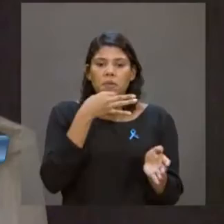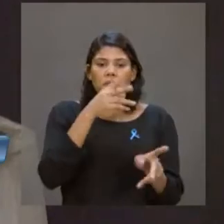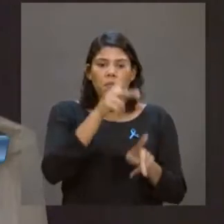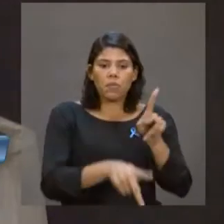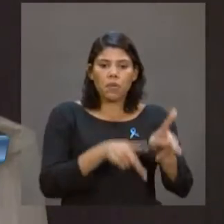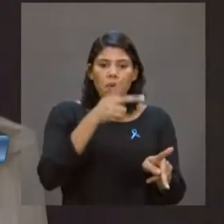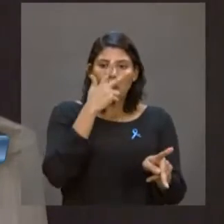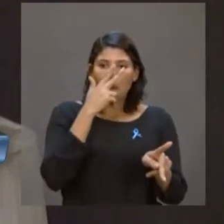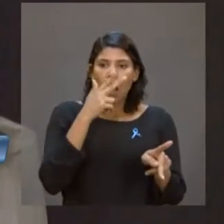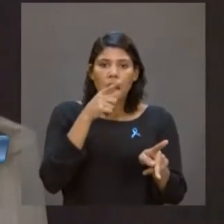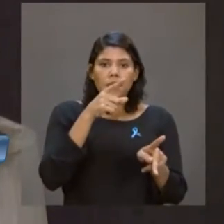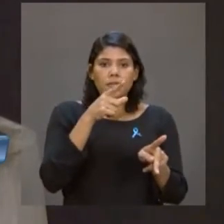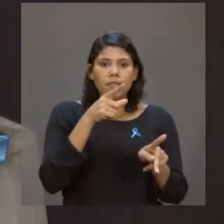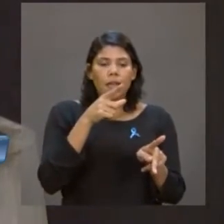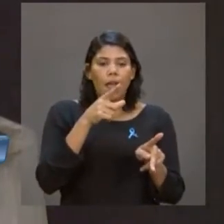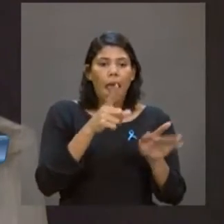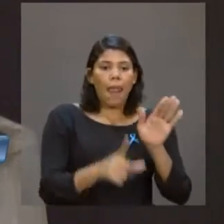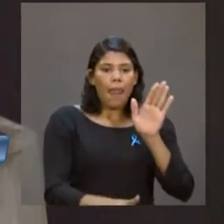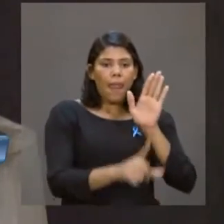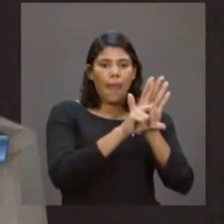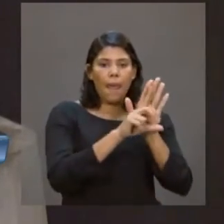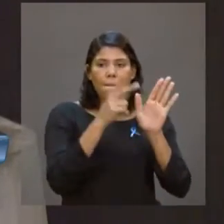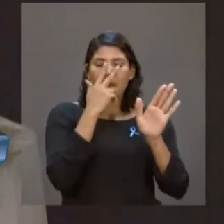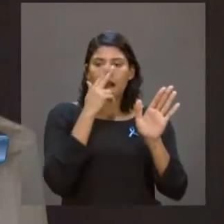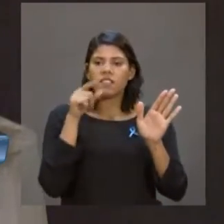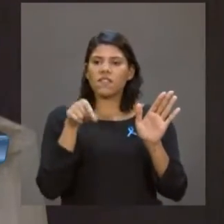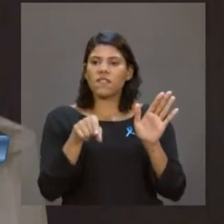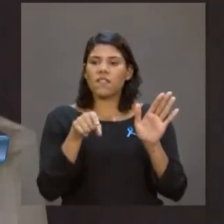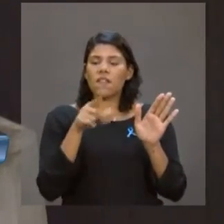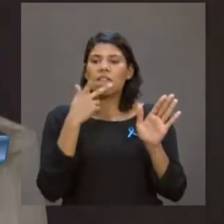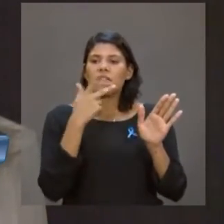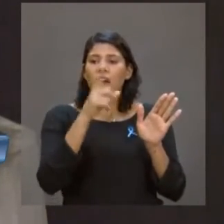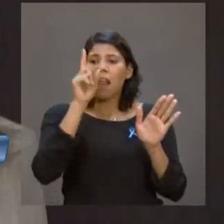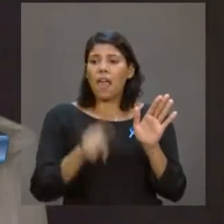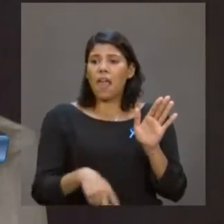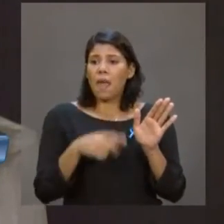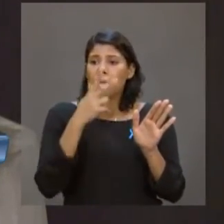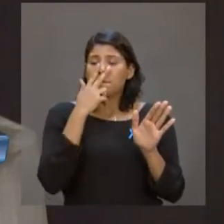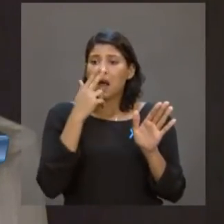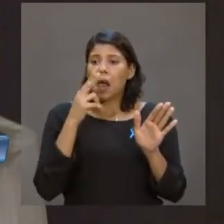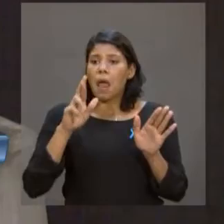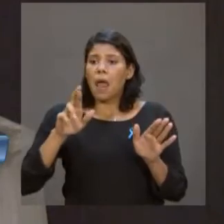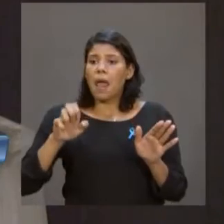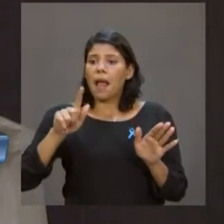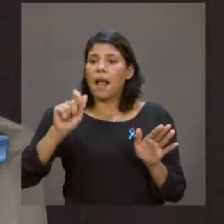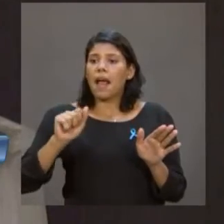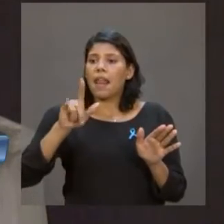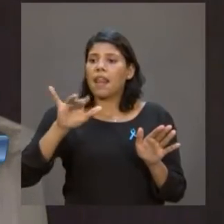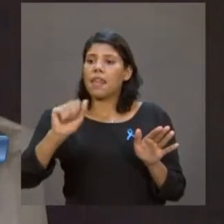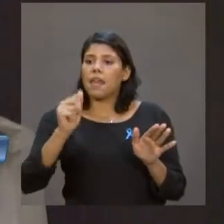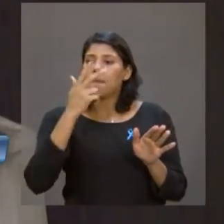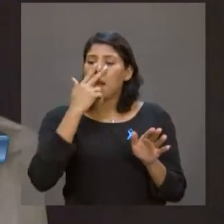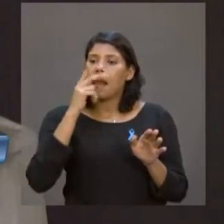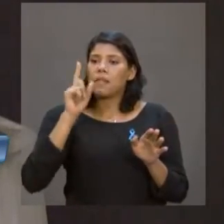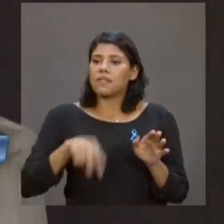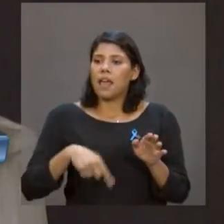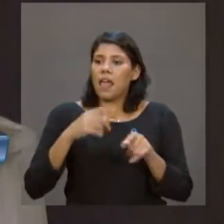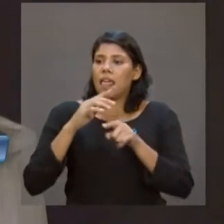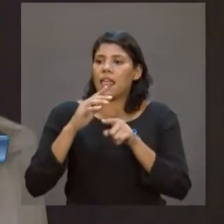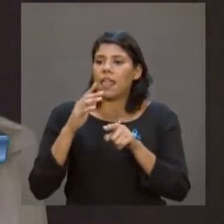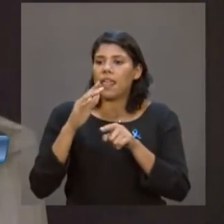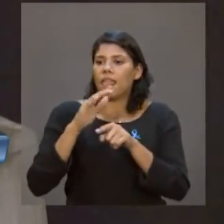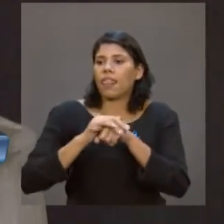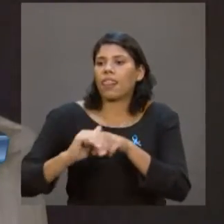confundido com regalia. Eu repito, essa administração da violência por parte do Estado só gera mais violência. É isso que está